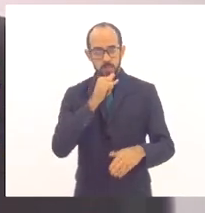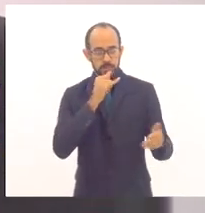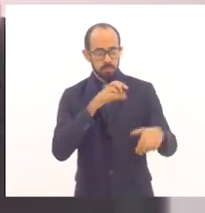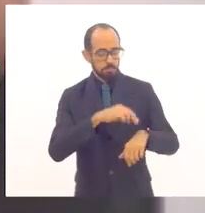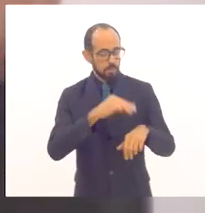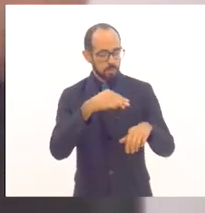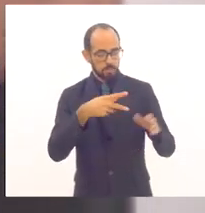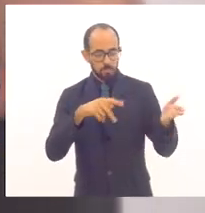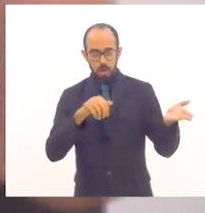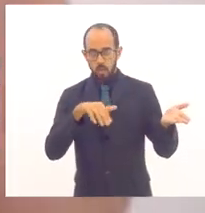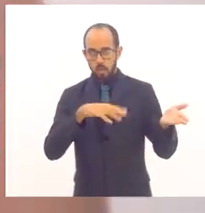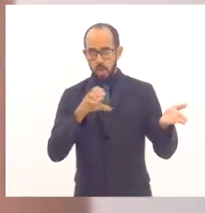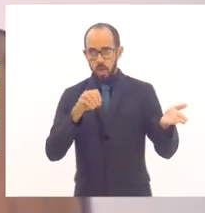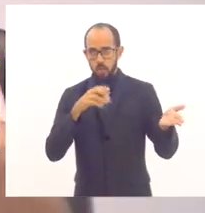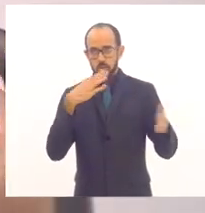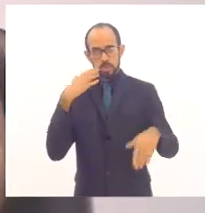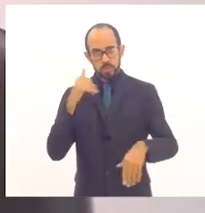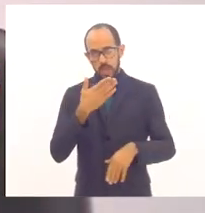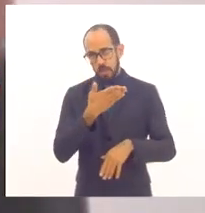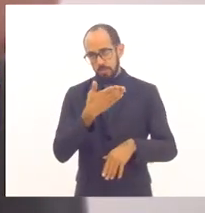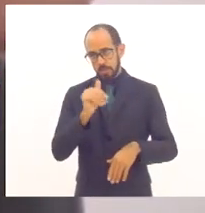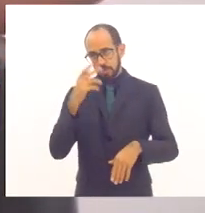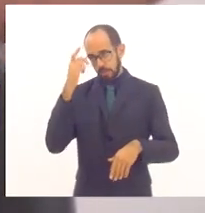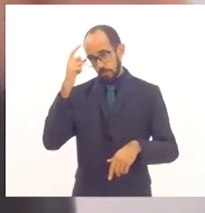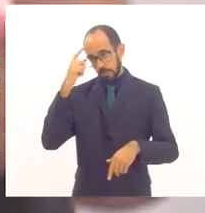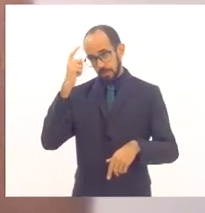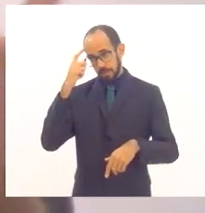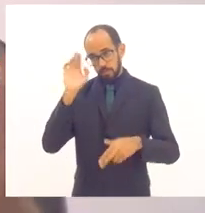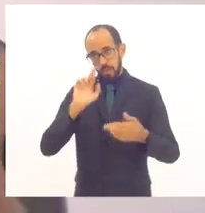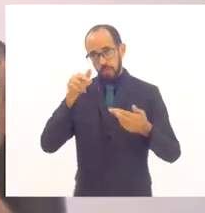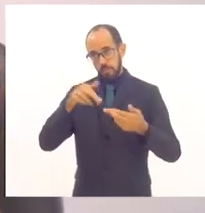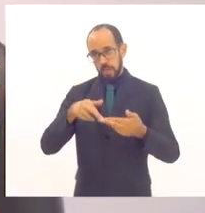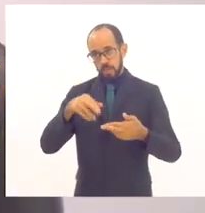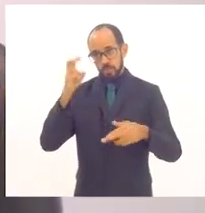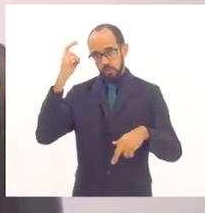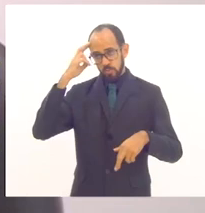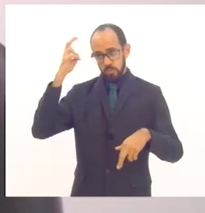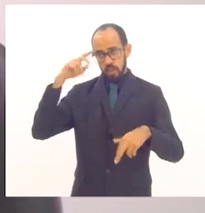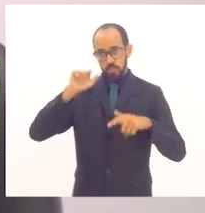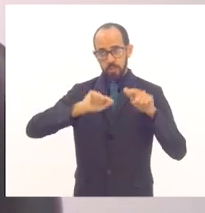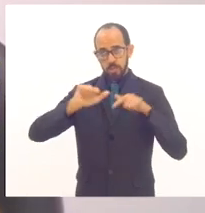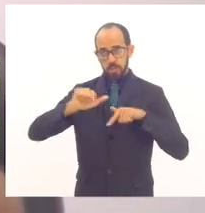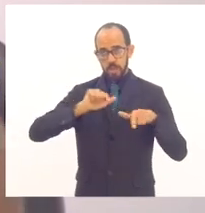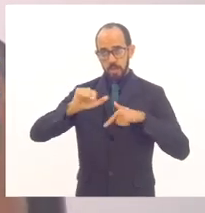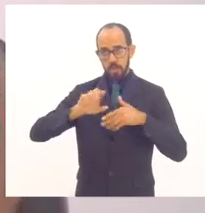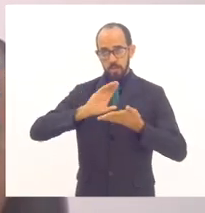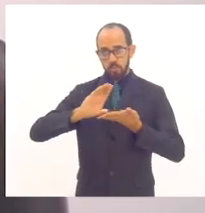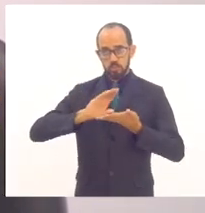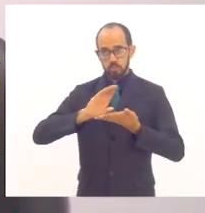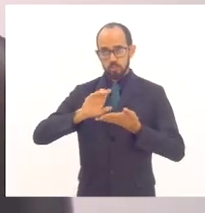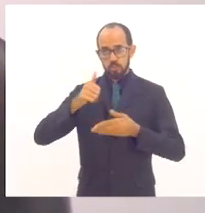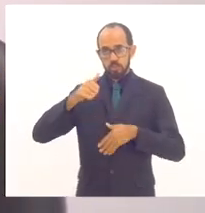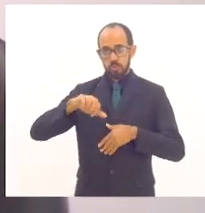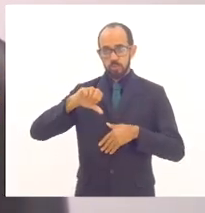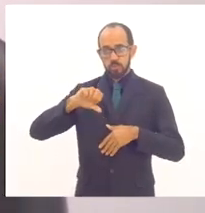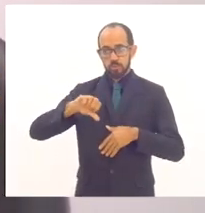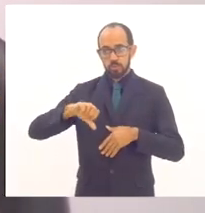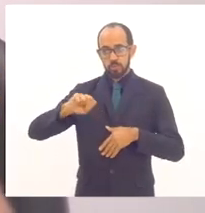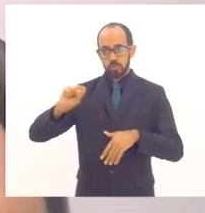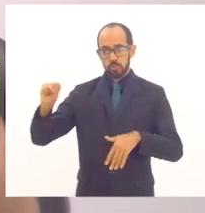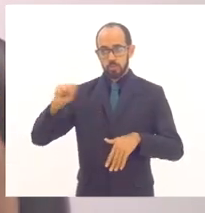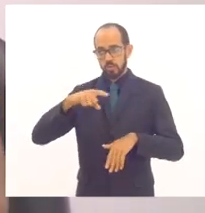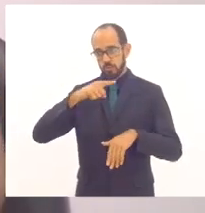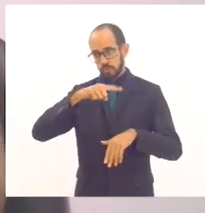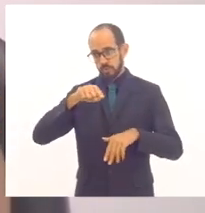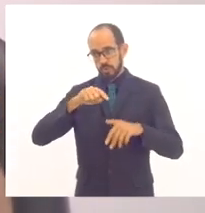as pessoas que estavam pensando em referência cultural, que trabalharam na Constituição em 88, e vocês estão executando exatamente